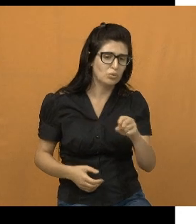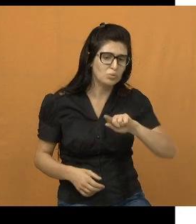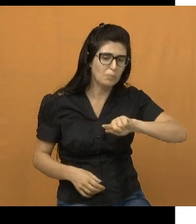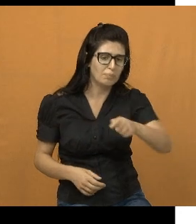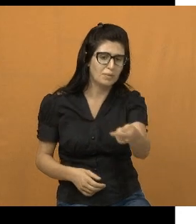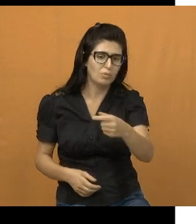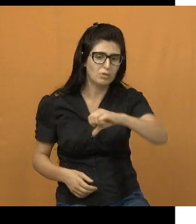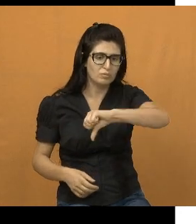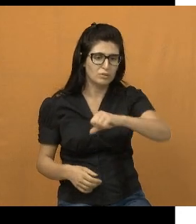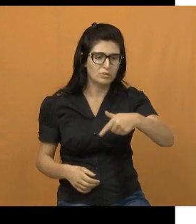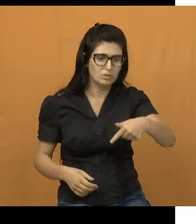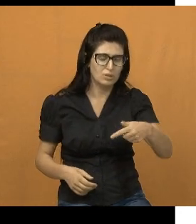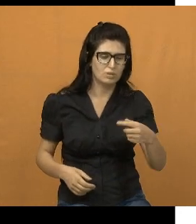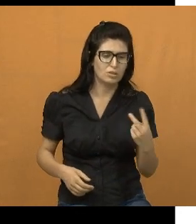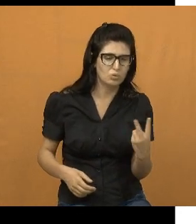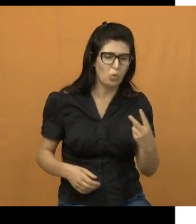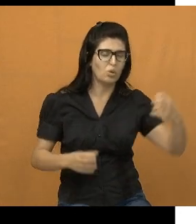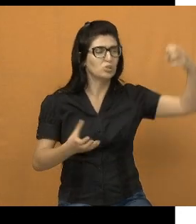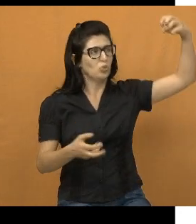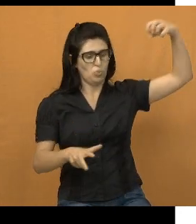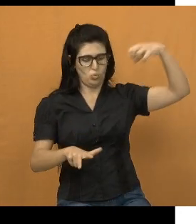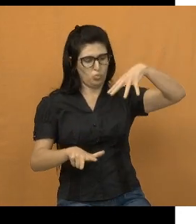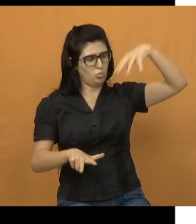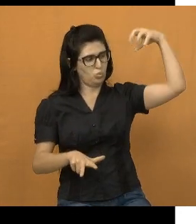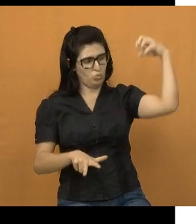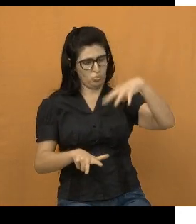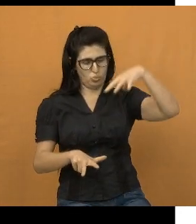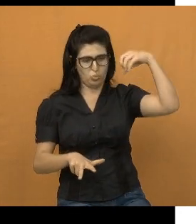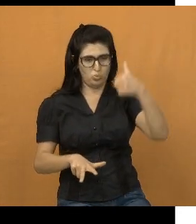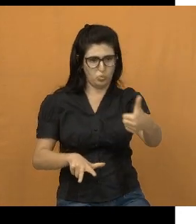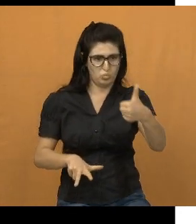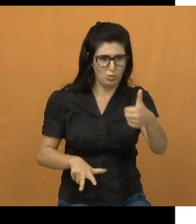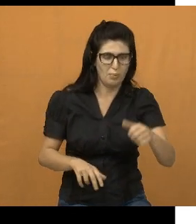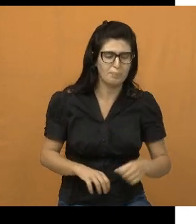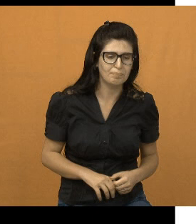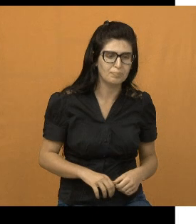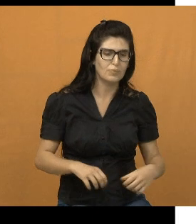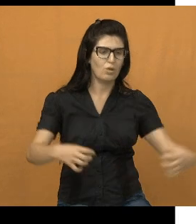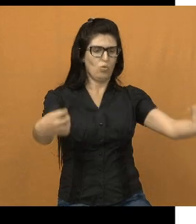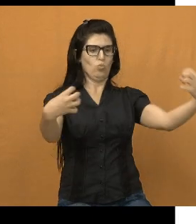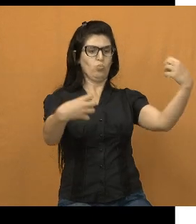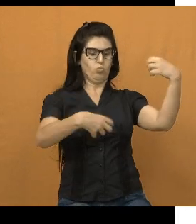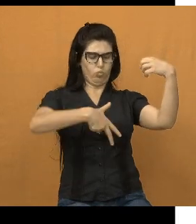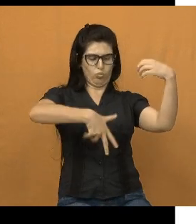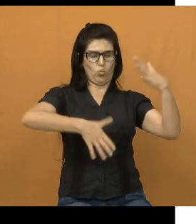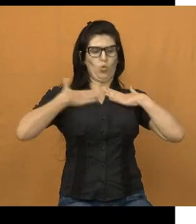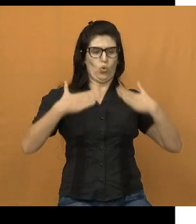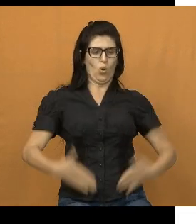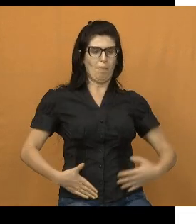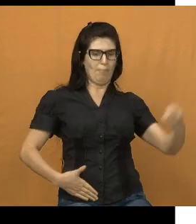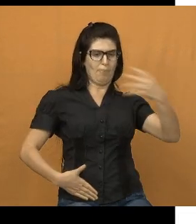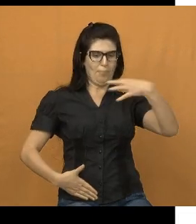28.972 exames. Os exames de raio-x,